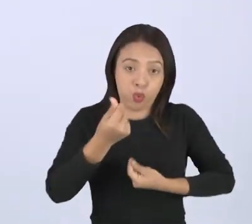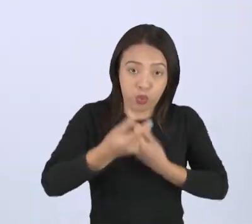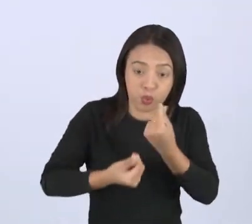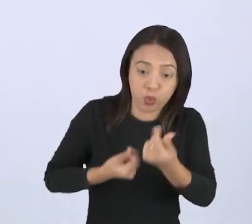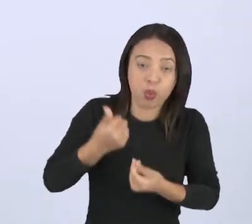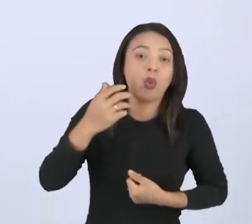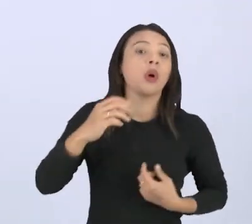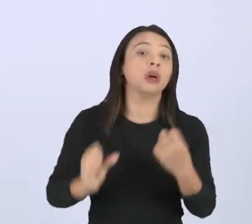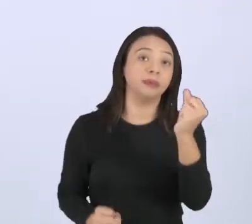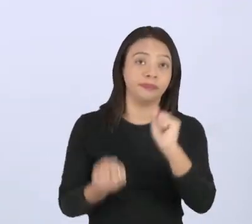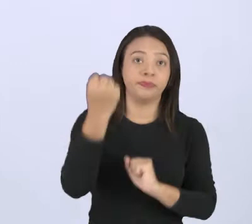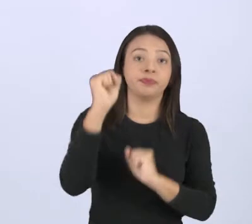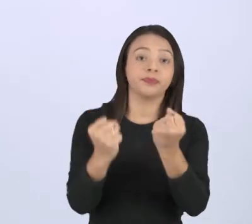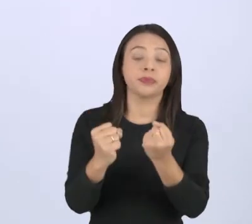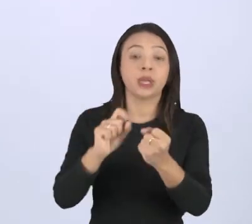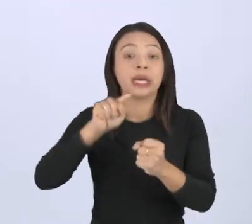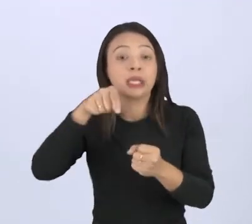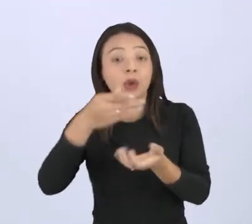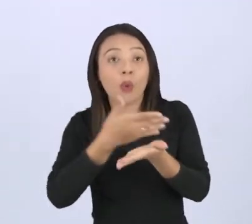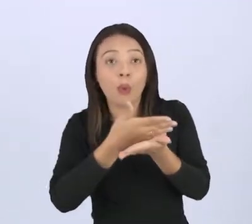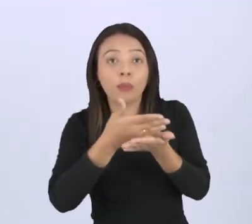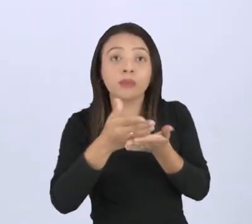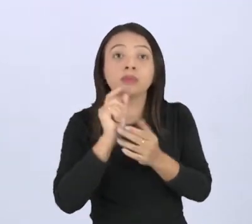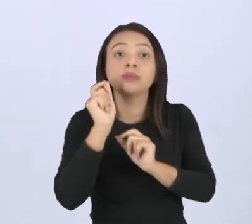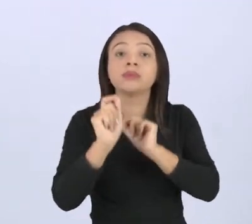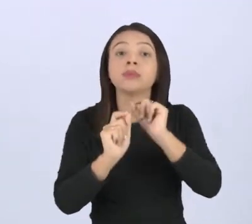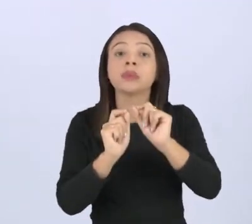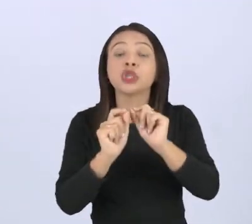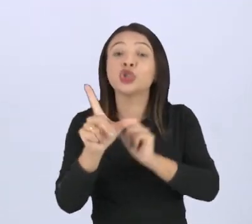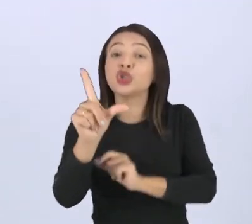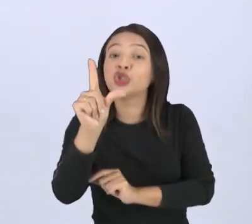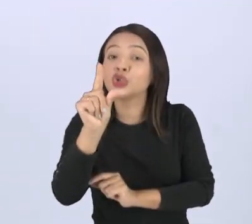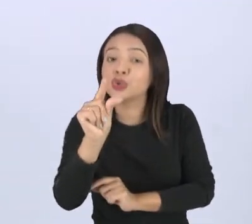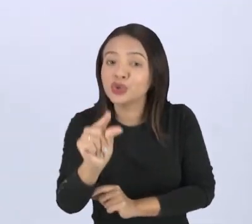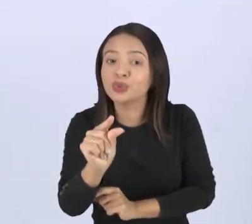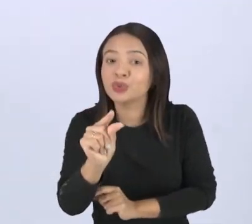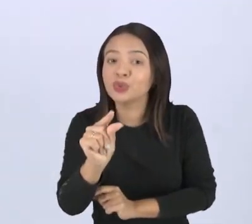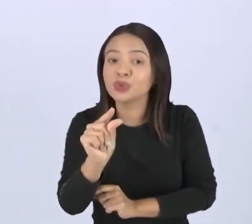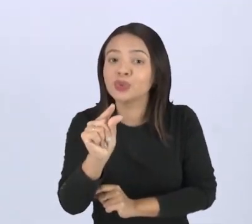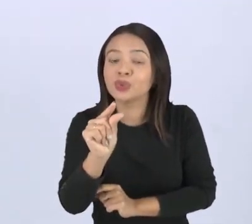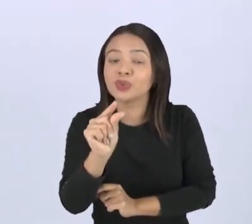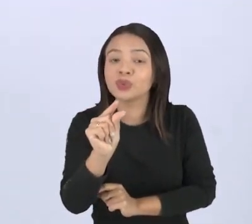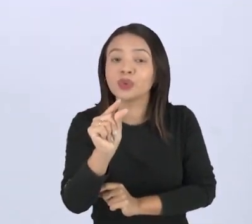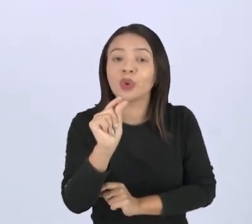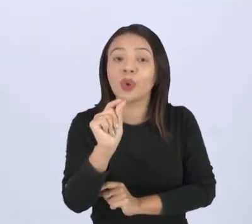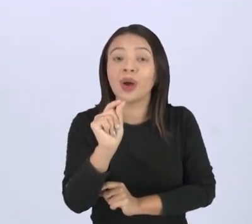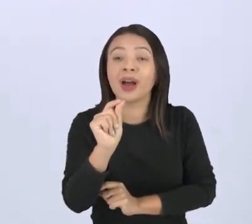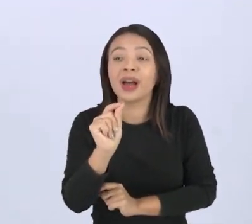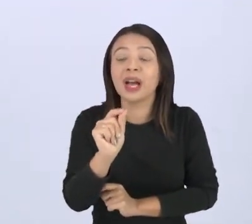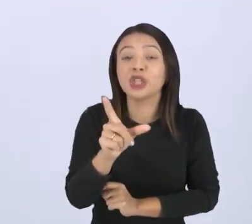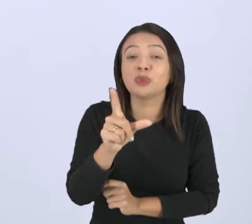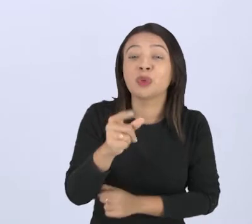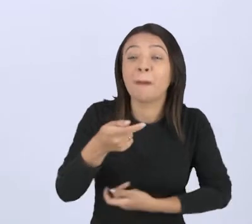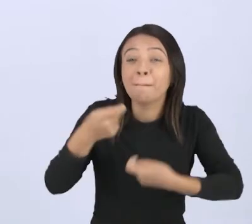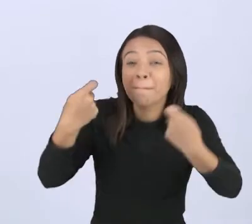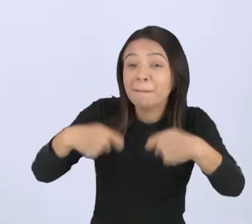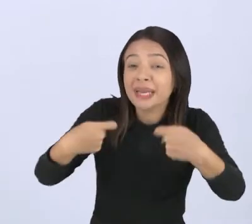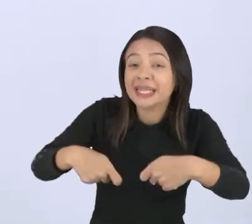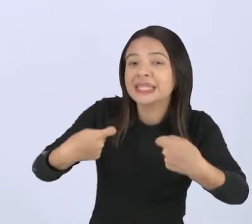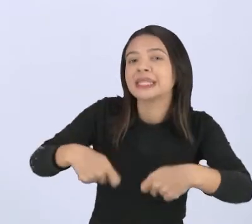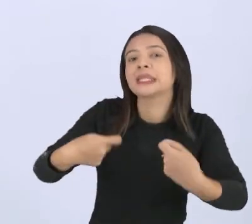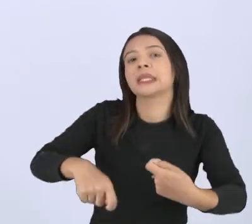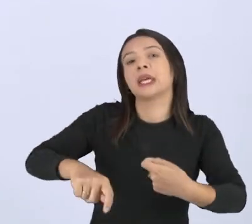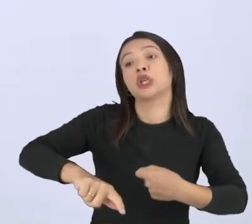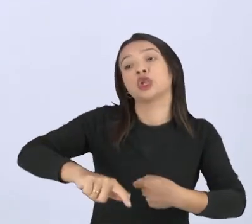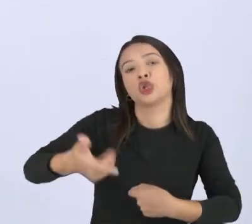com essa iniciativa você também reduza a dependência em relação à mão de obra local, ou, em